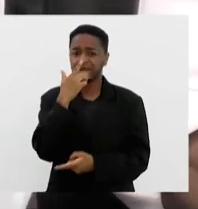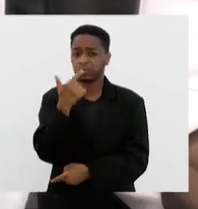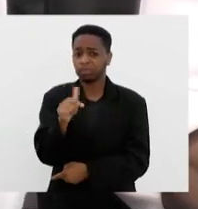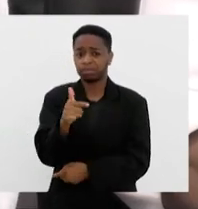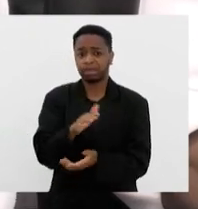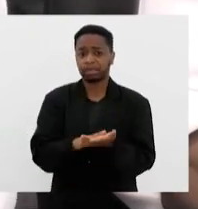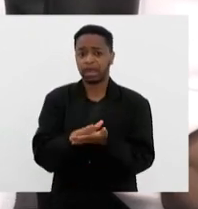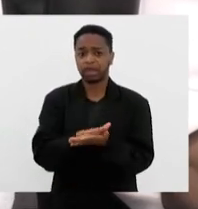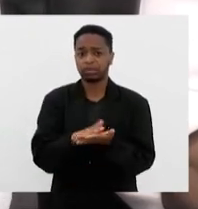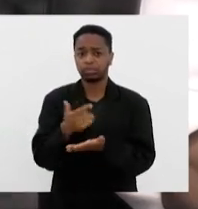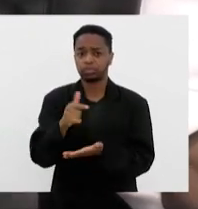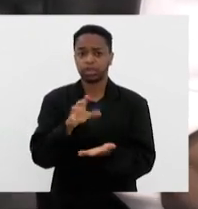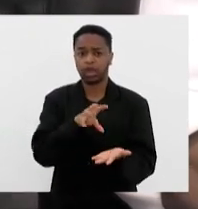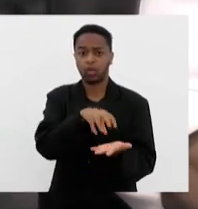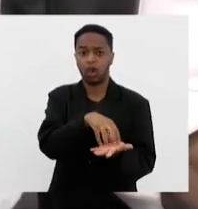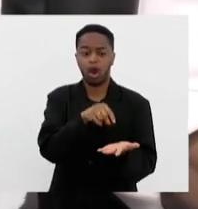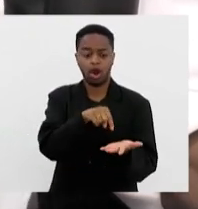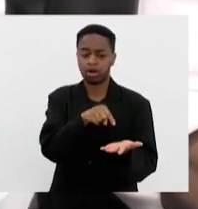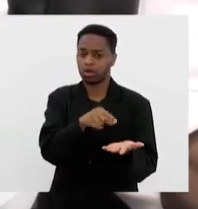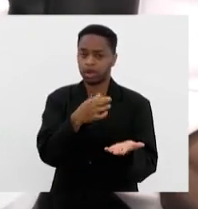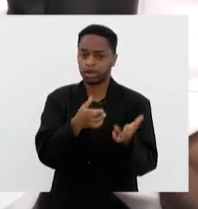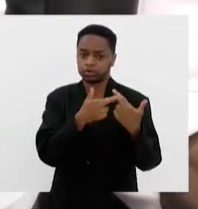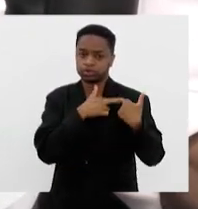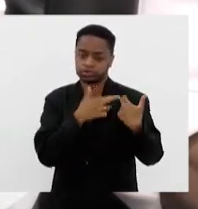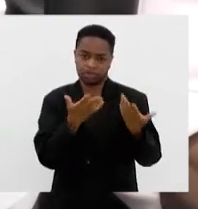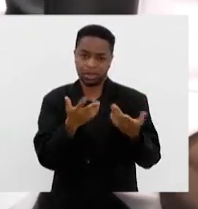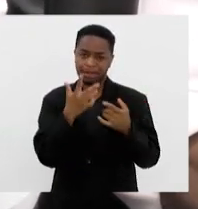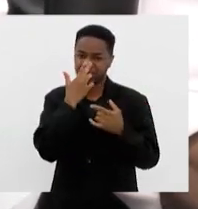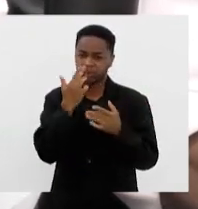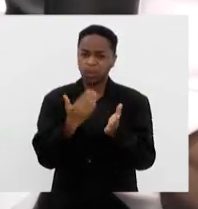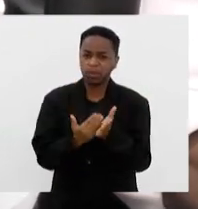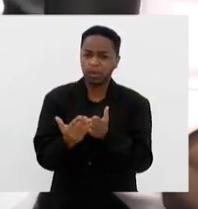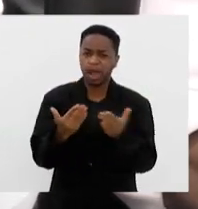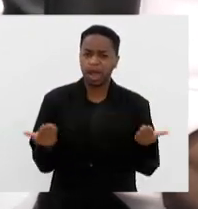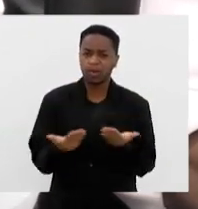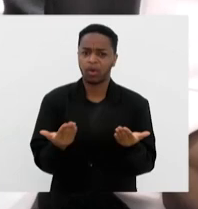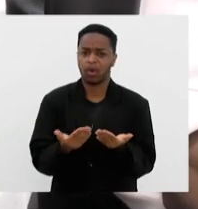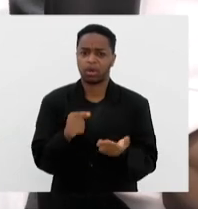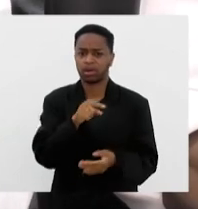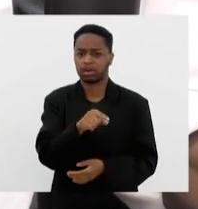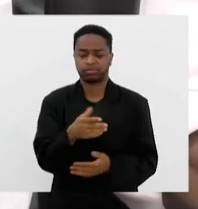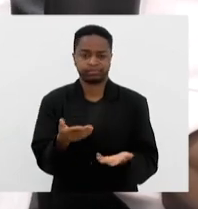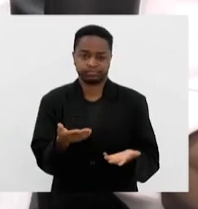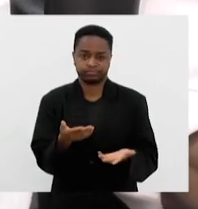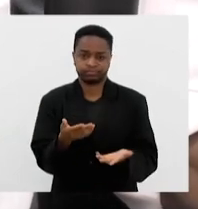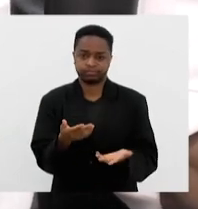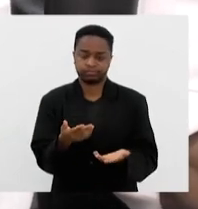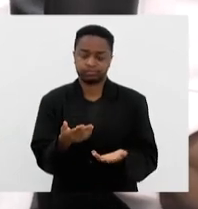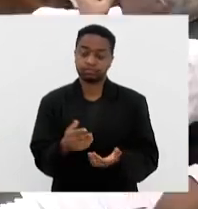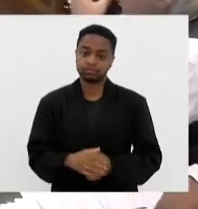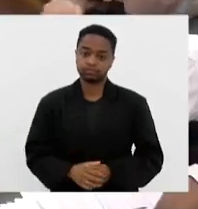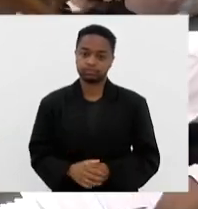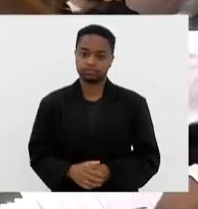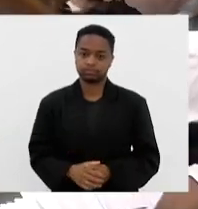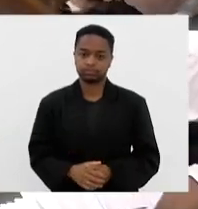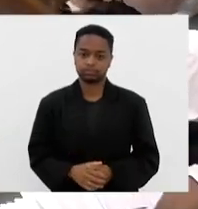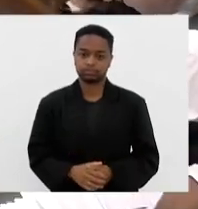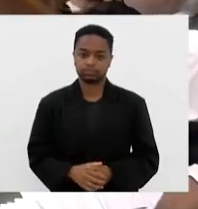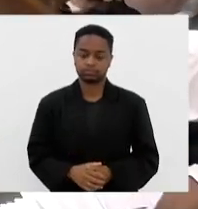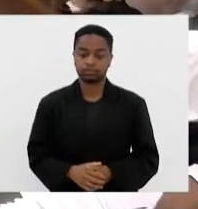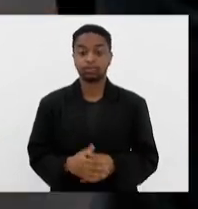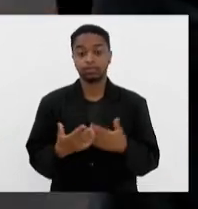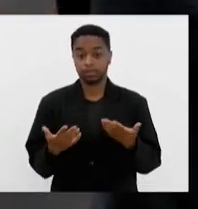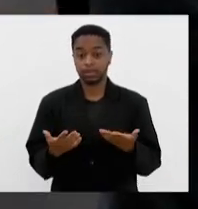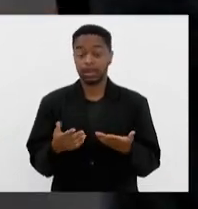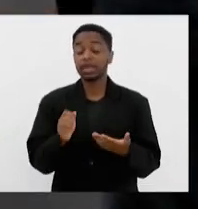que a partir de agora é que vai haver alguém para arbitrar sobre isso. E, por incrível que pareça, quem